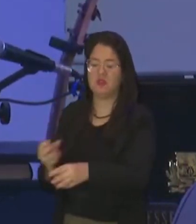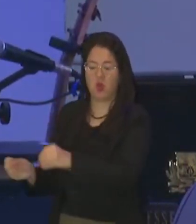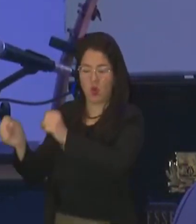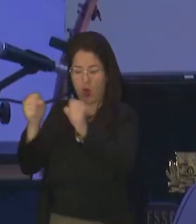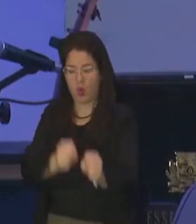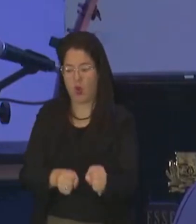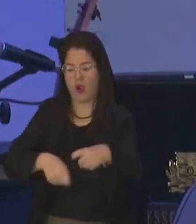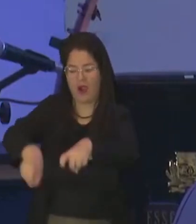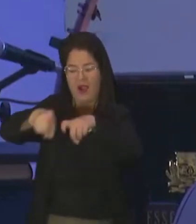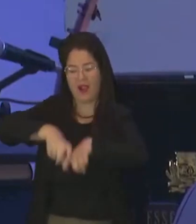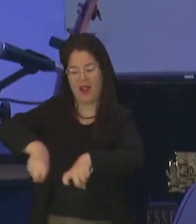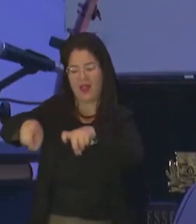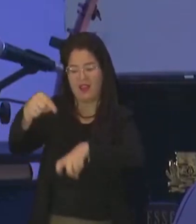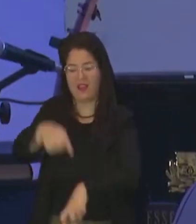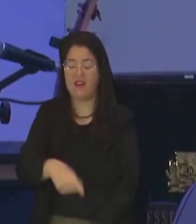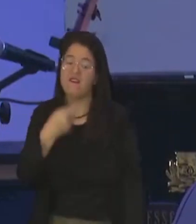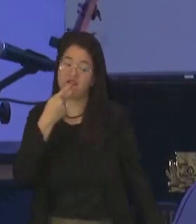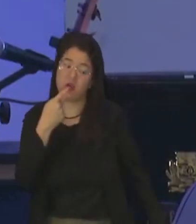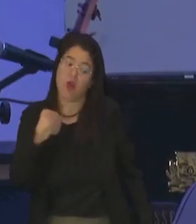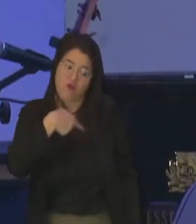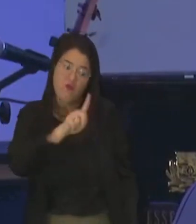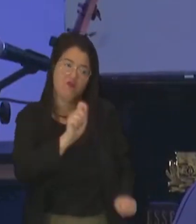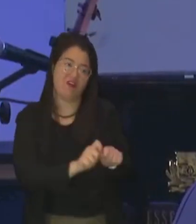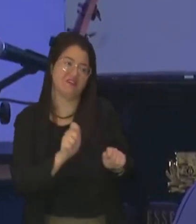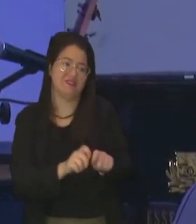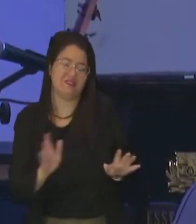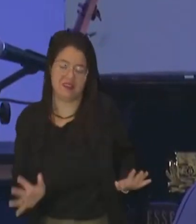lá. Ele falou: eu vou fazer.